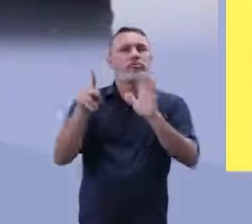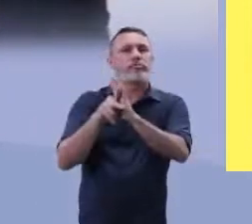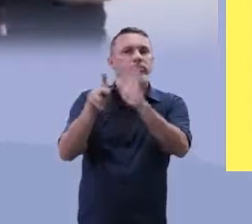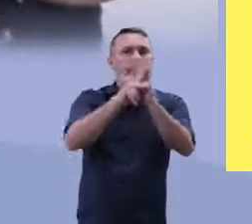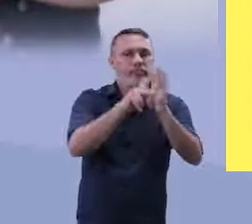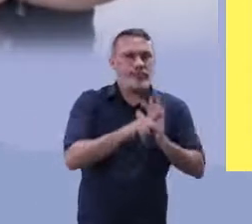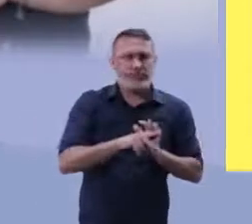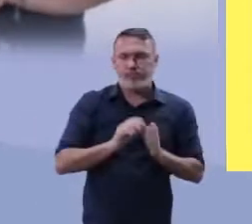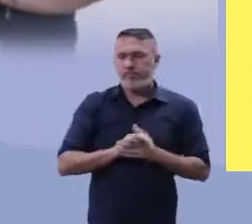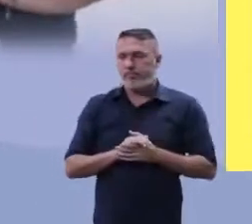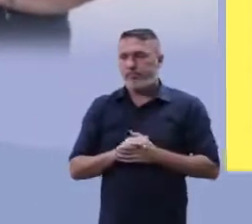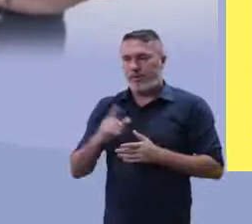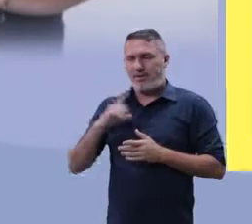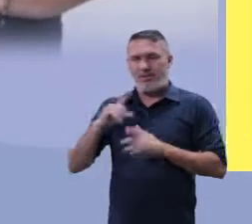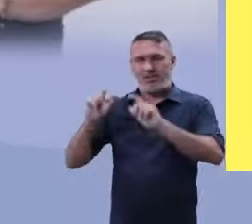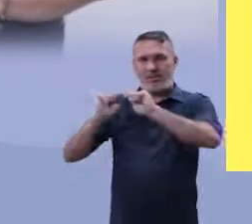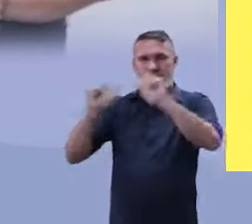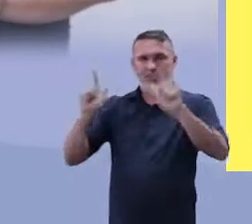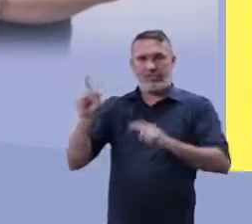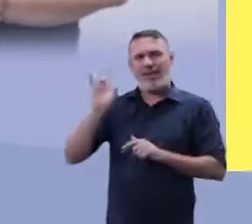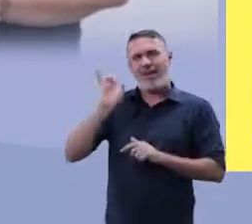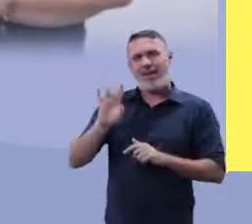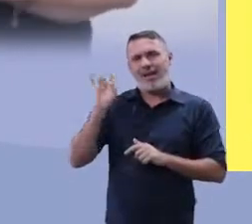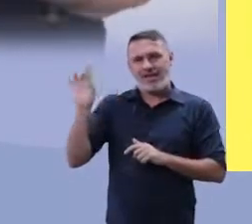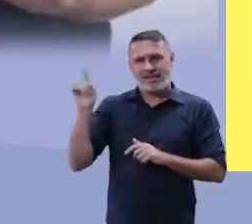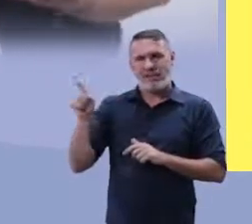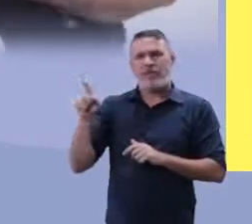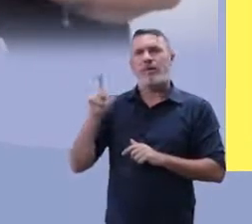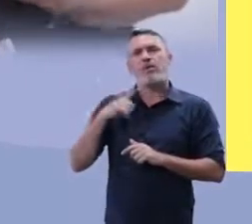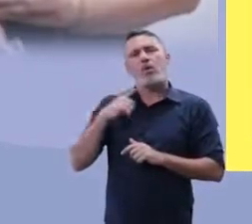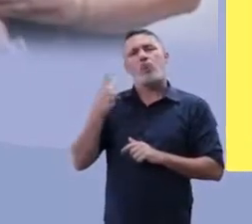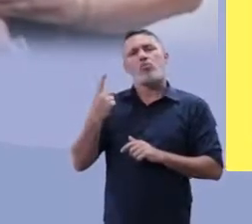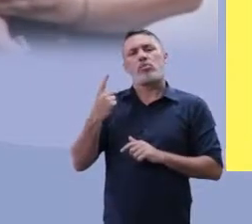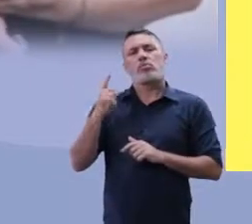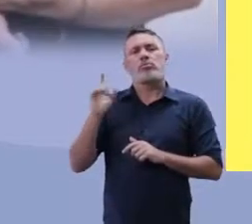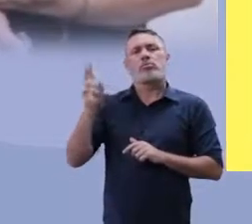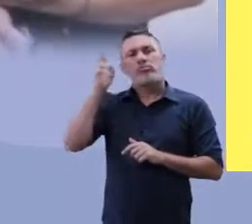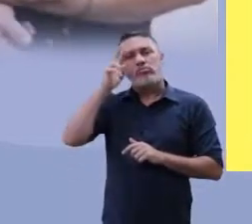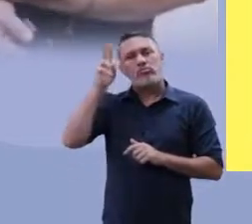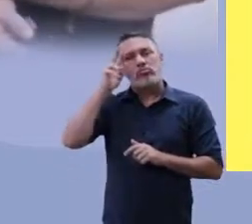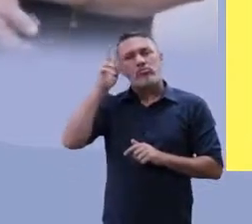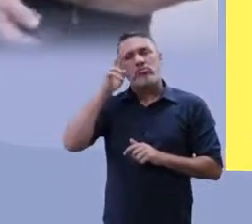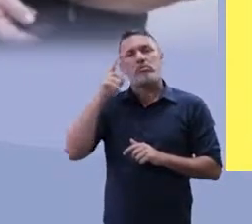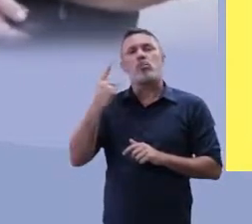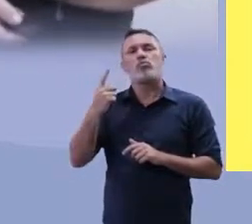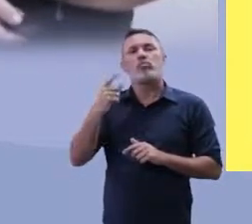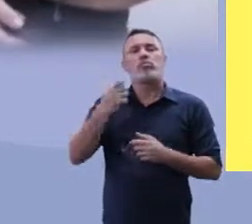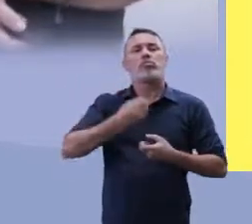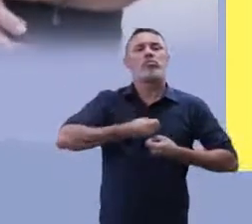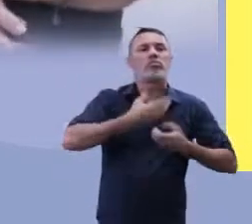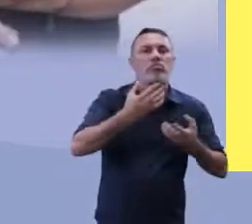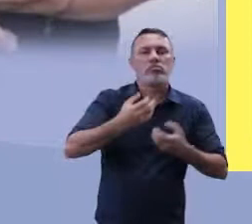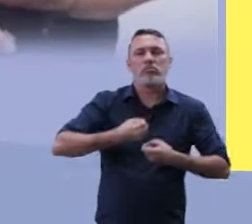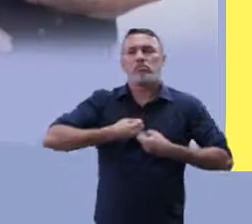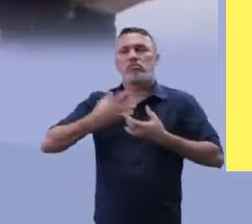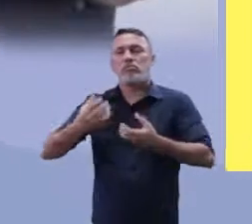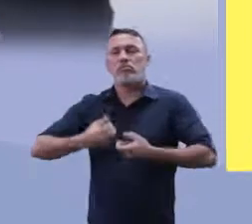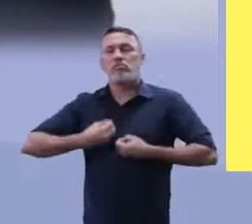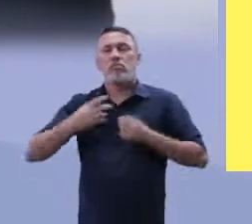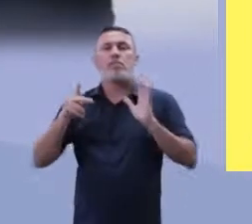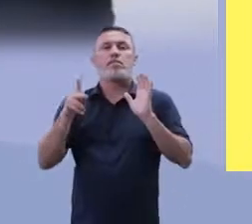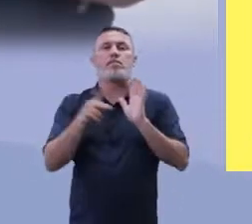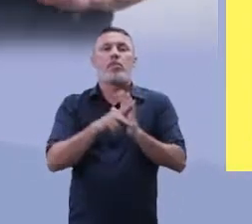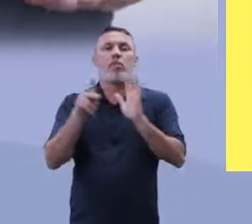Cada um desses autores que você vê traz uma personagem e essa personagem apresentará